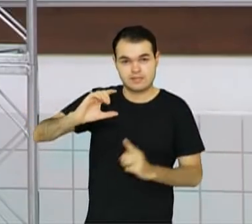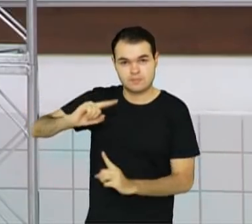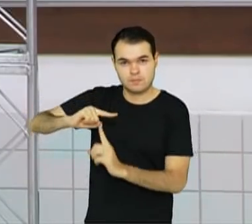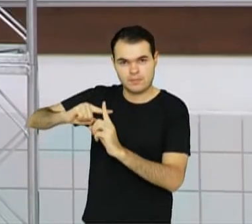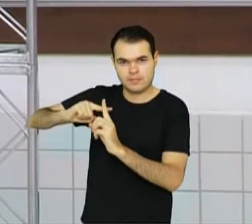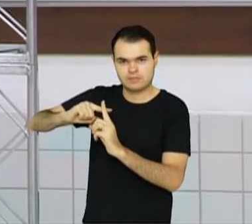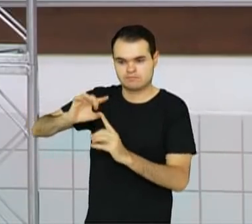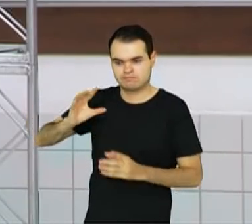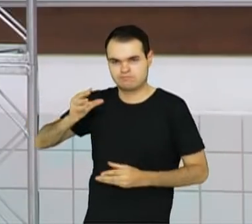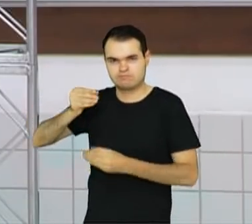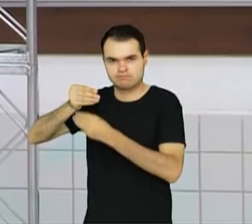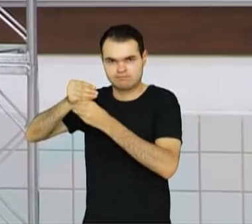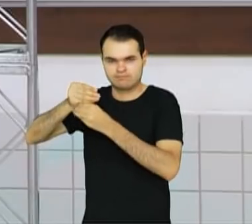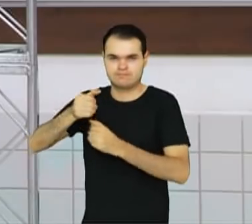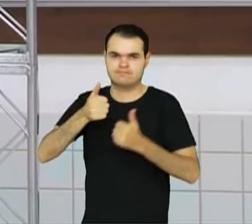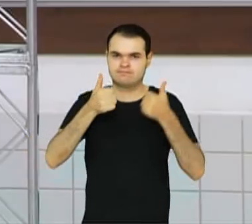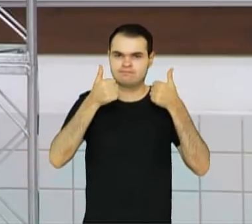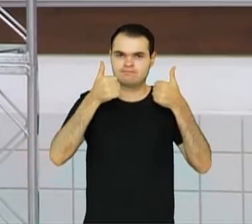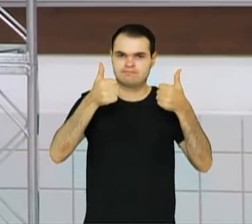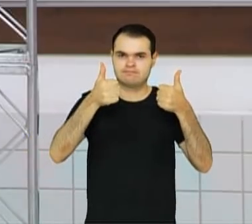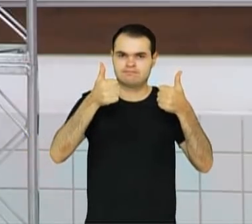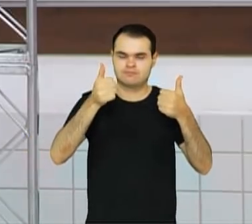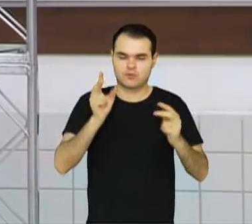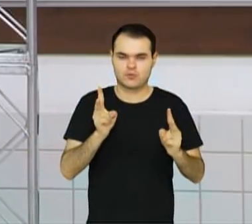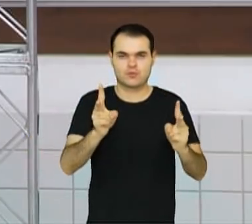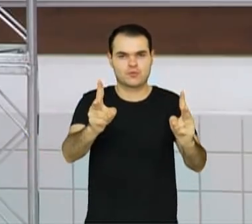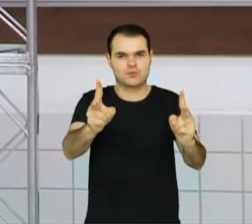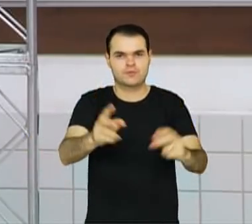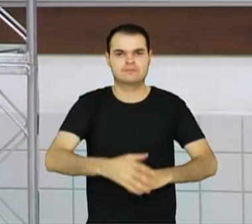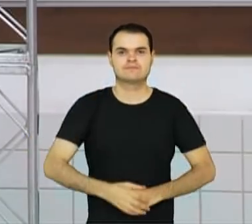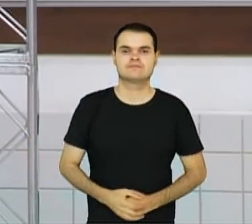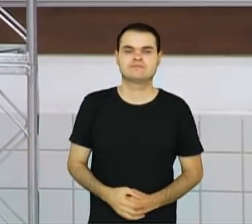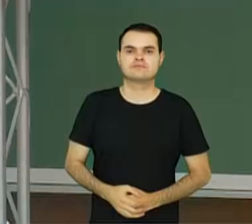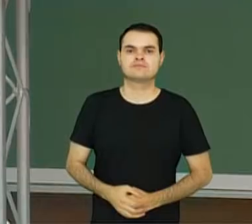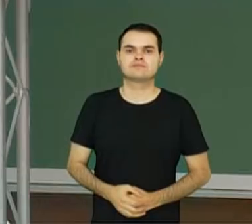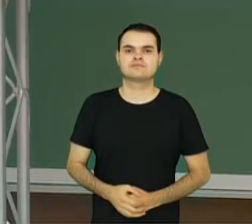a largura. Certo? Beleza? Vamos continuando.